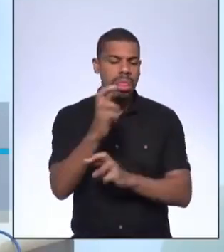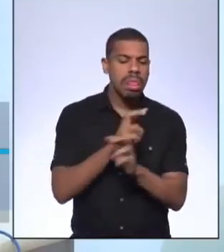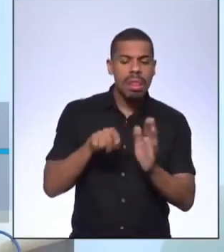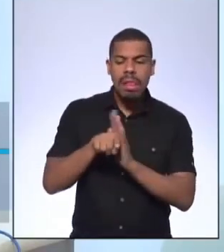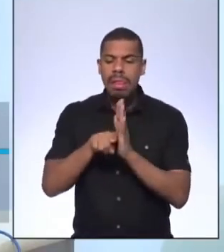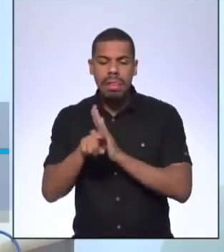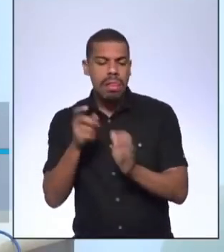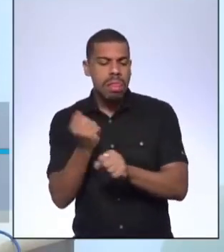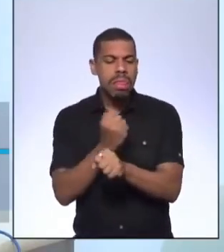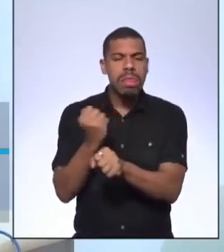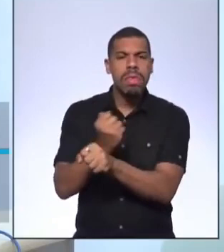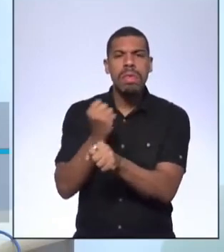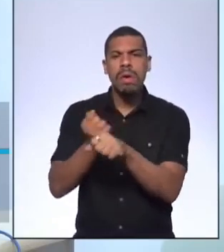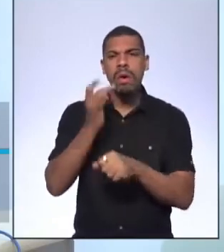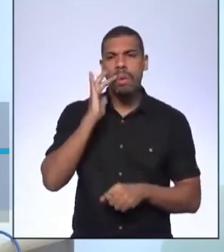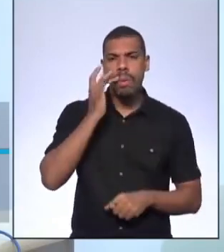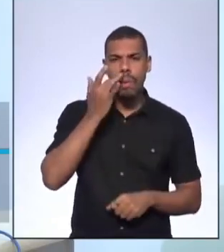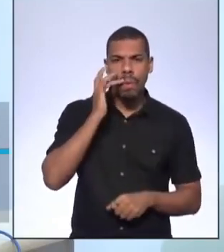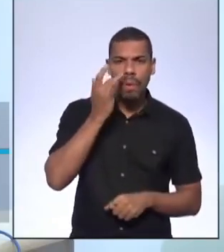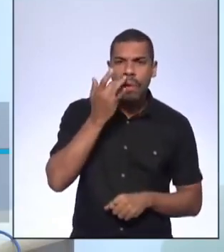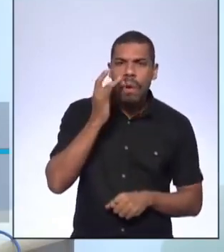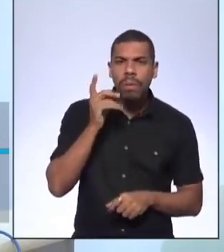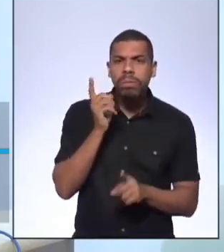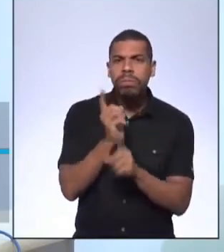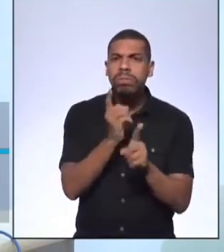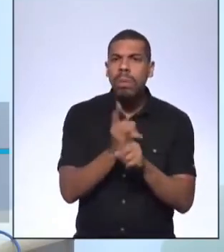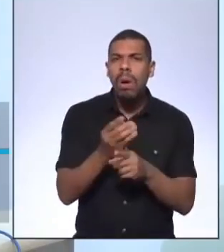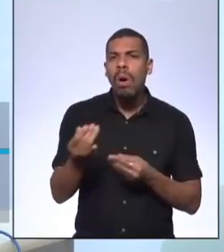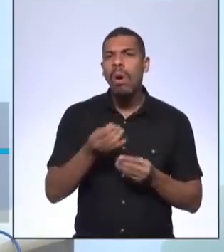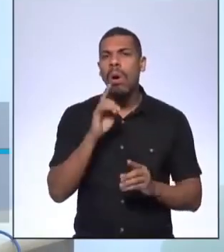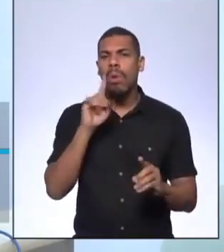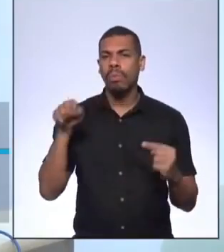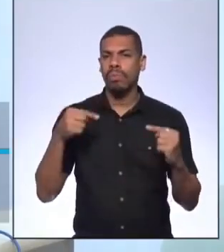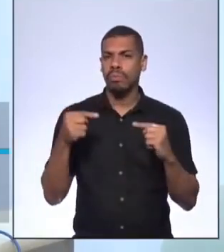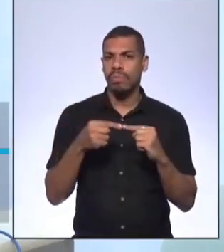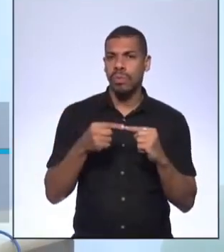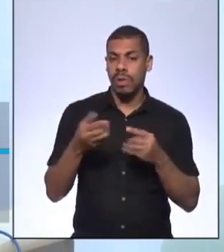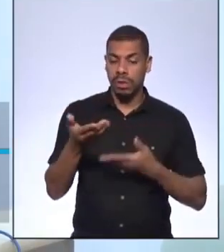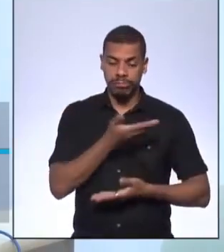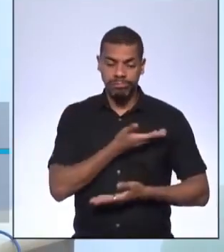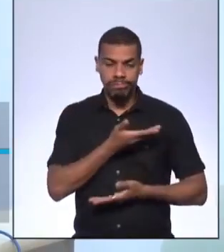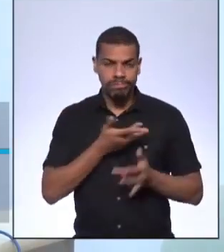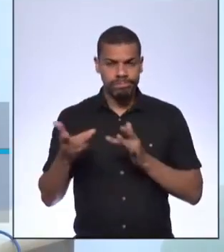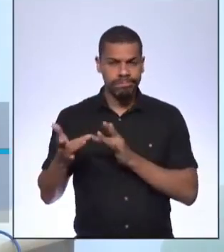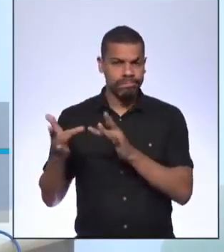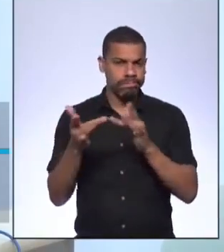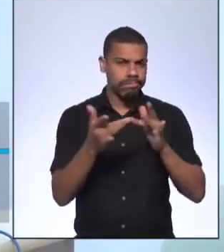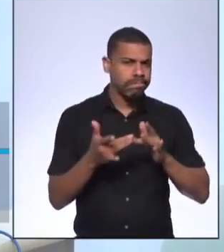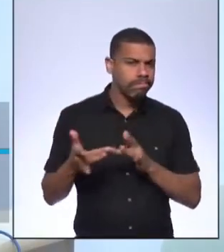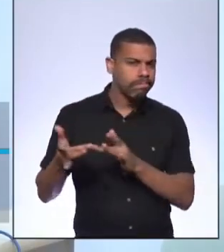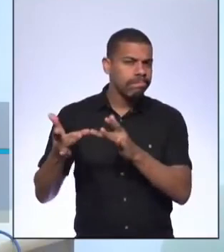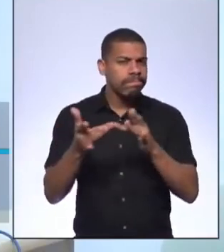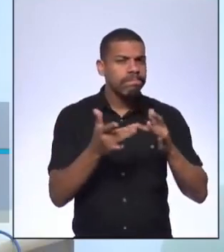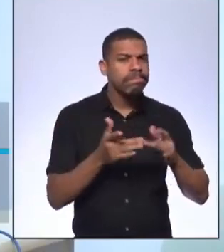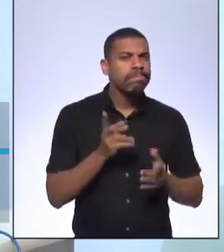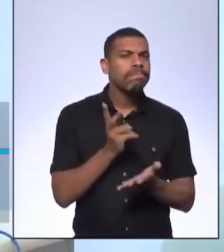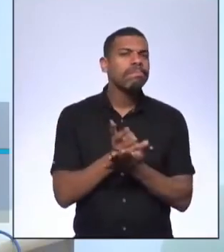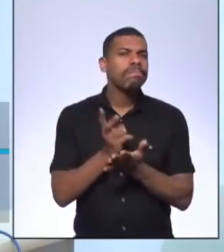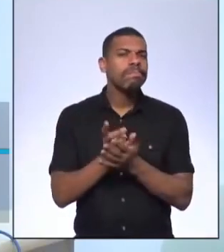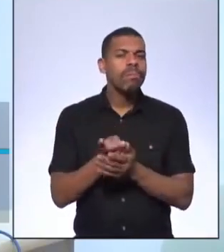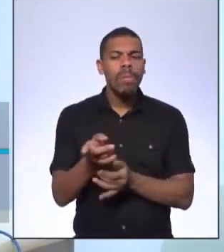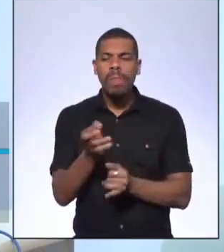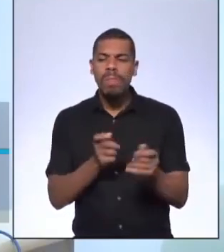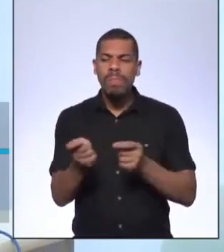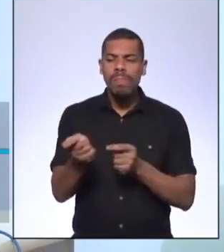Então, ele vai primeiro tentando articular uma amizade, vamos dizer assim, né? Mas sempre com um